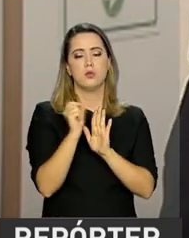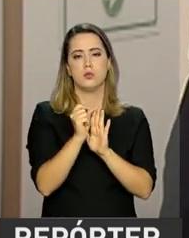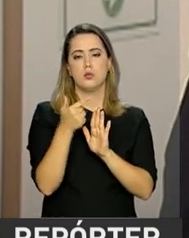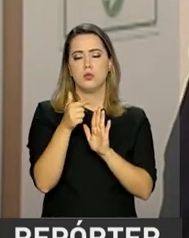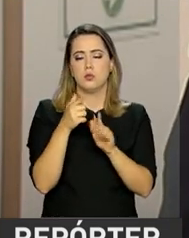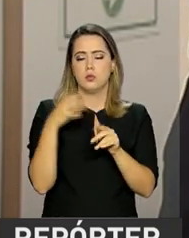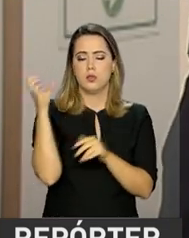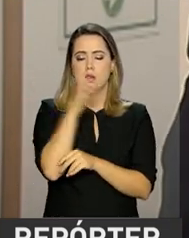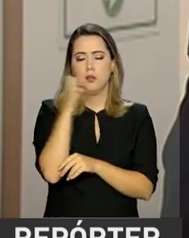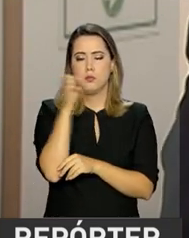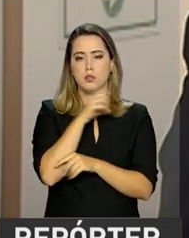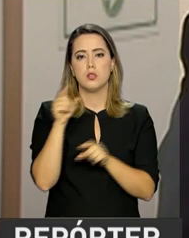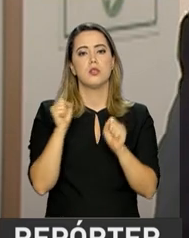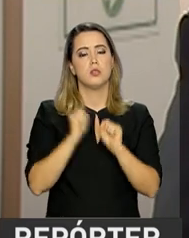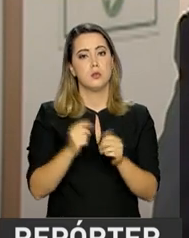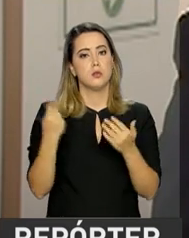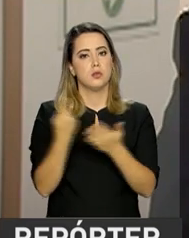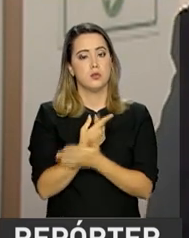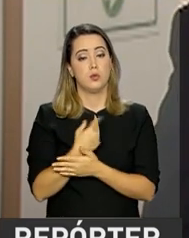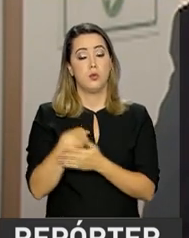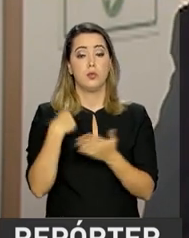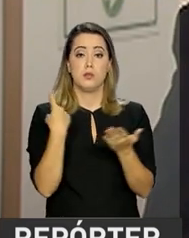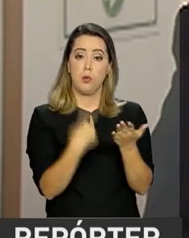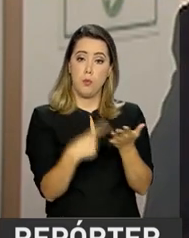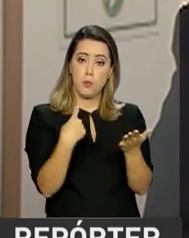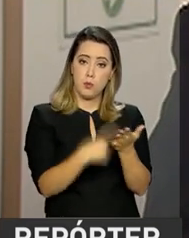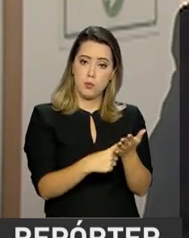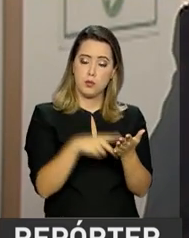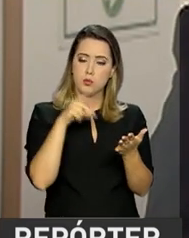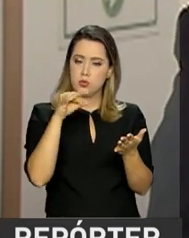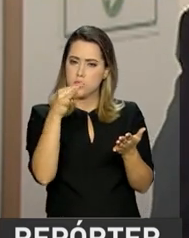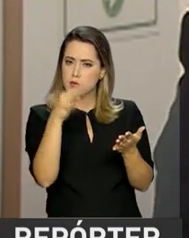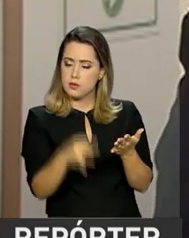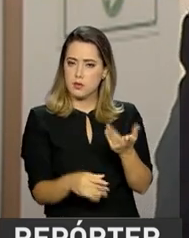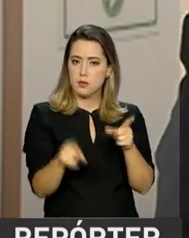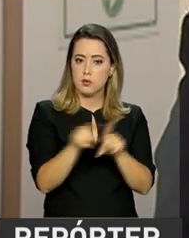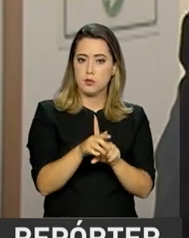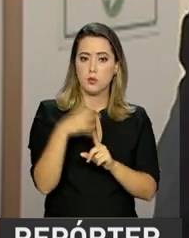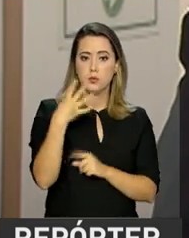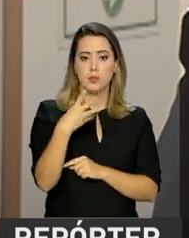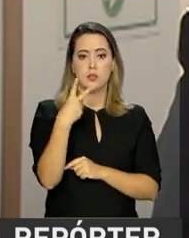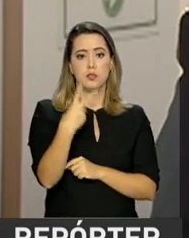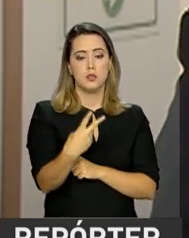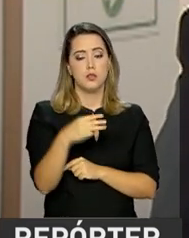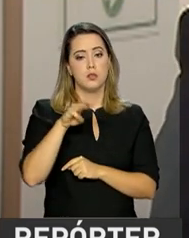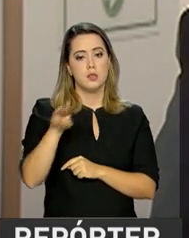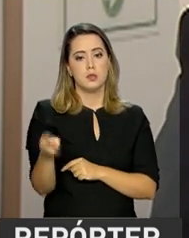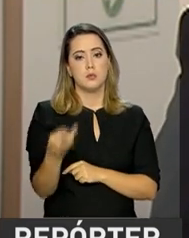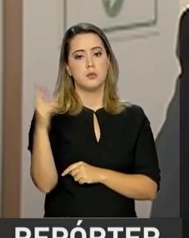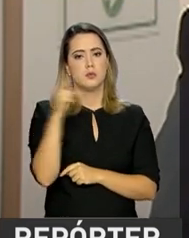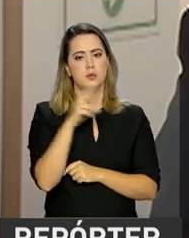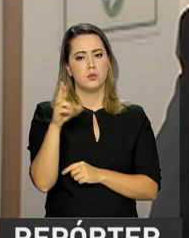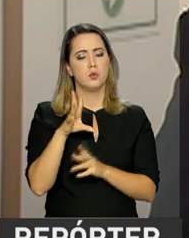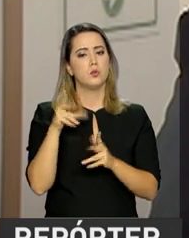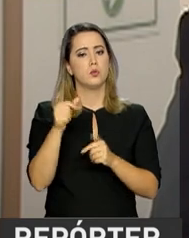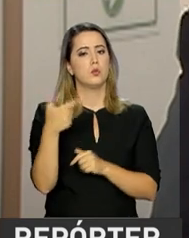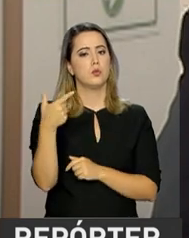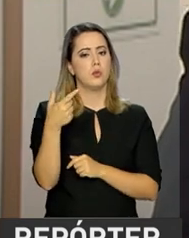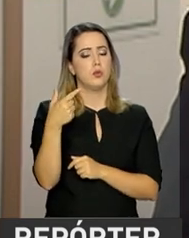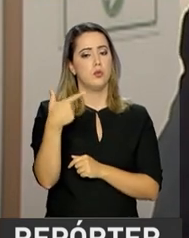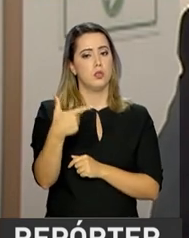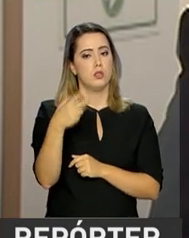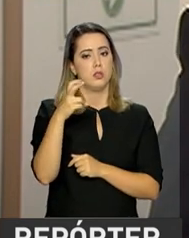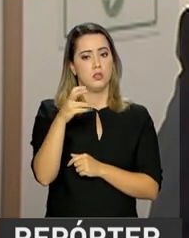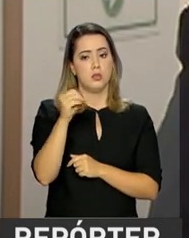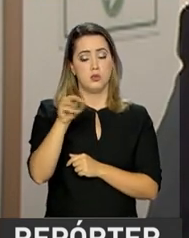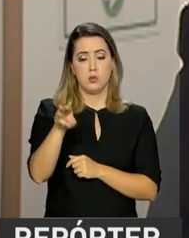não são de emergência e podem ser agendadas. Cerca de 42 milhões de reais, de um total de 250 milhões anunciados pelo